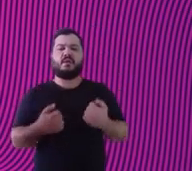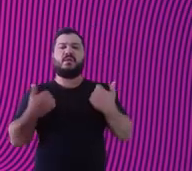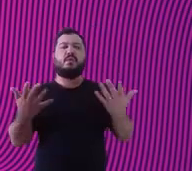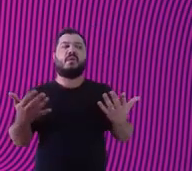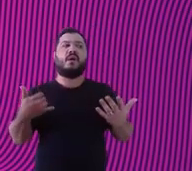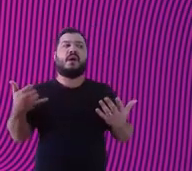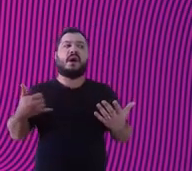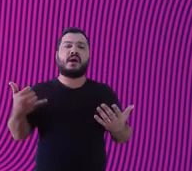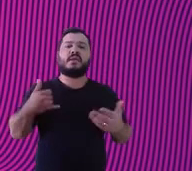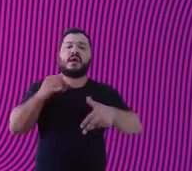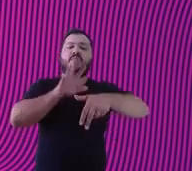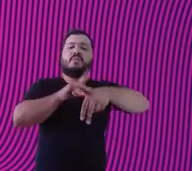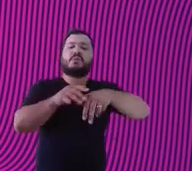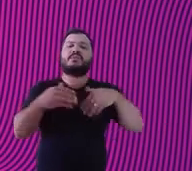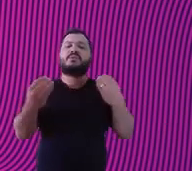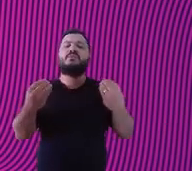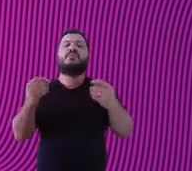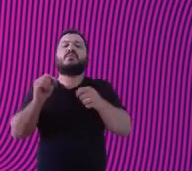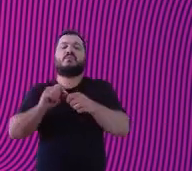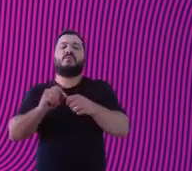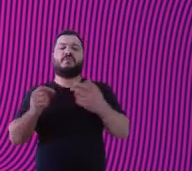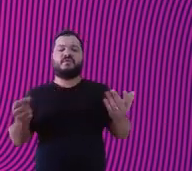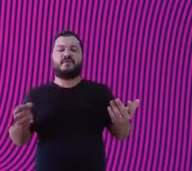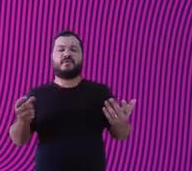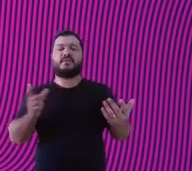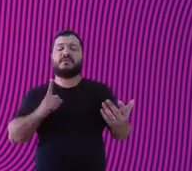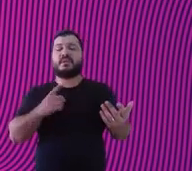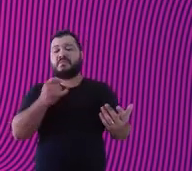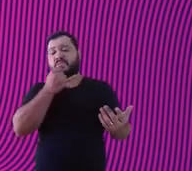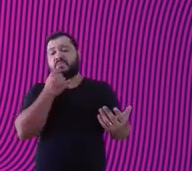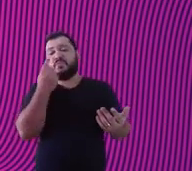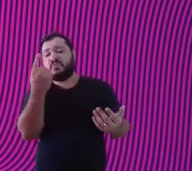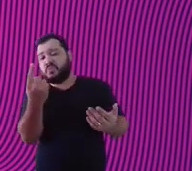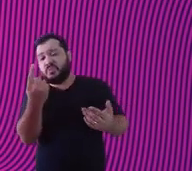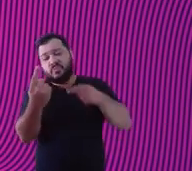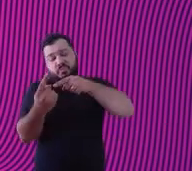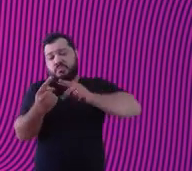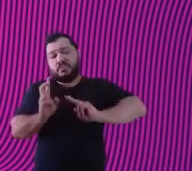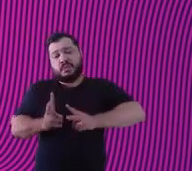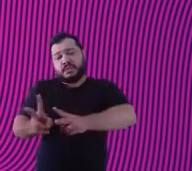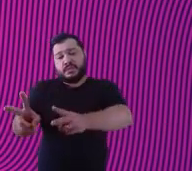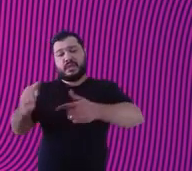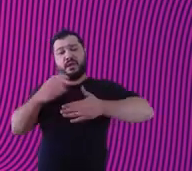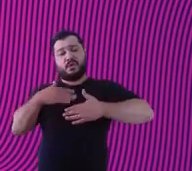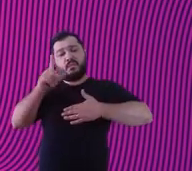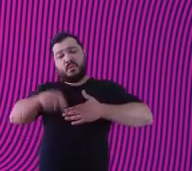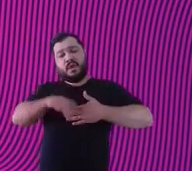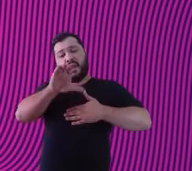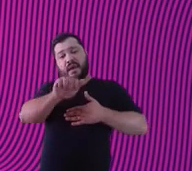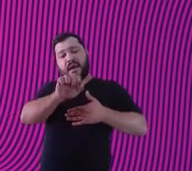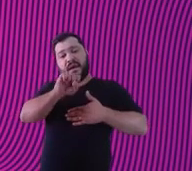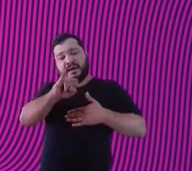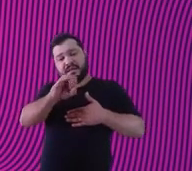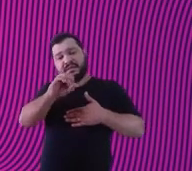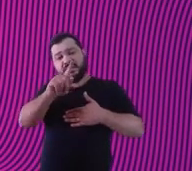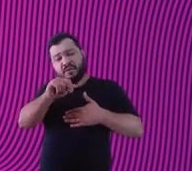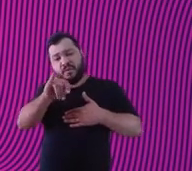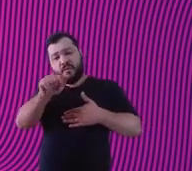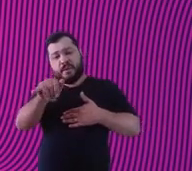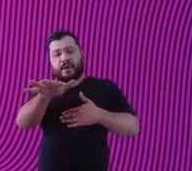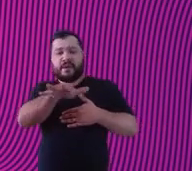de desse paciente como é que faz visto você pega pelo menos um e segue naquele ali o meu é o cassiopéia dá